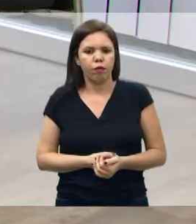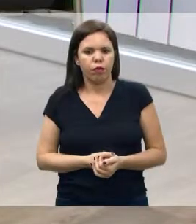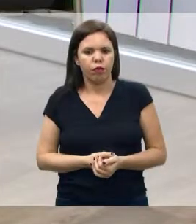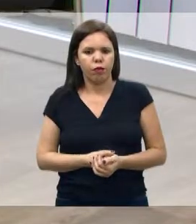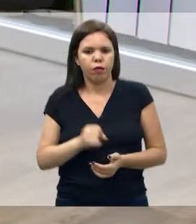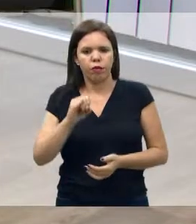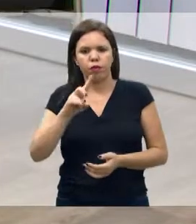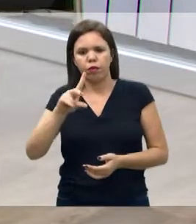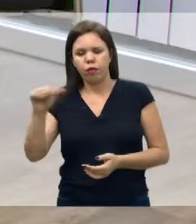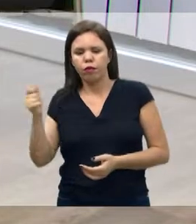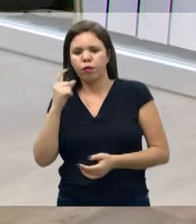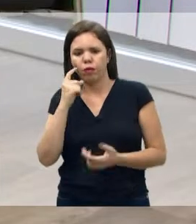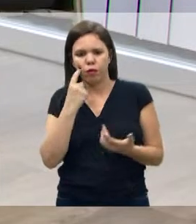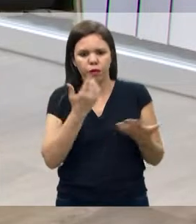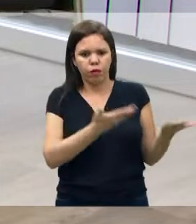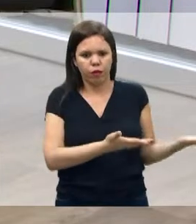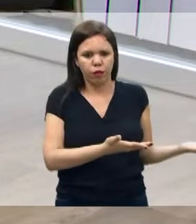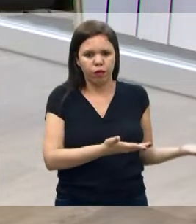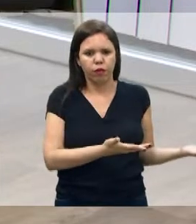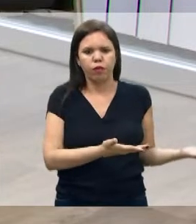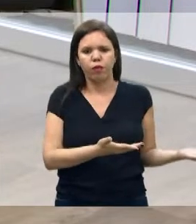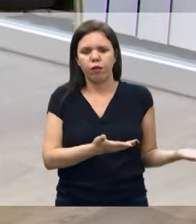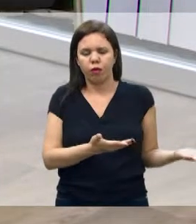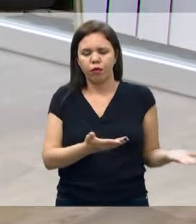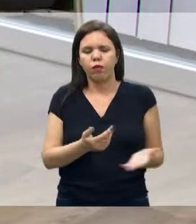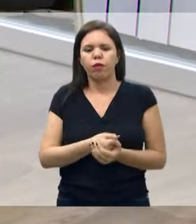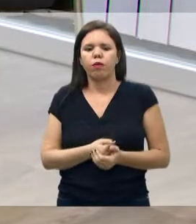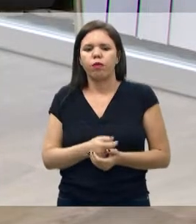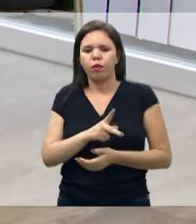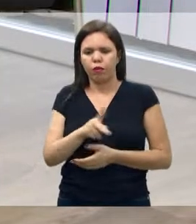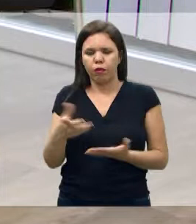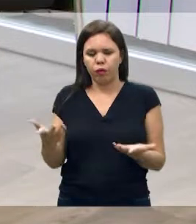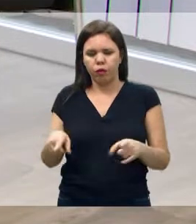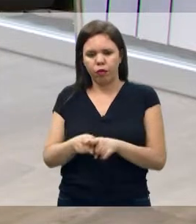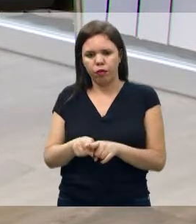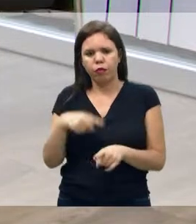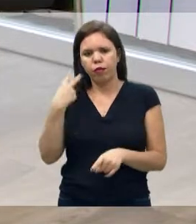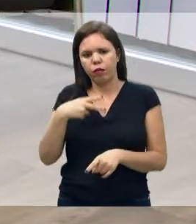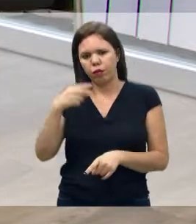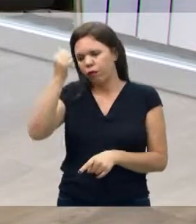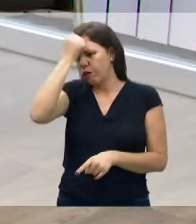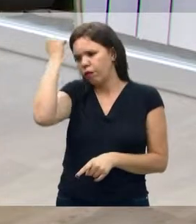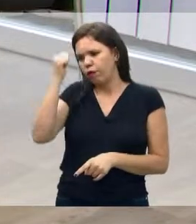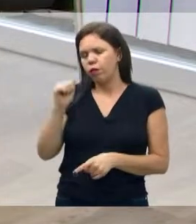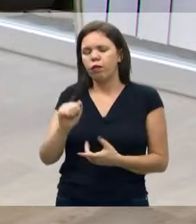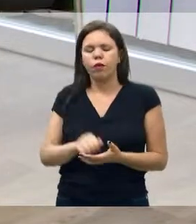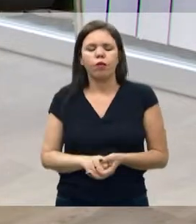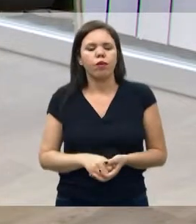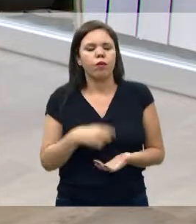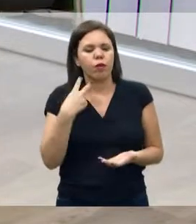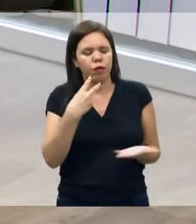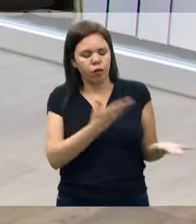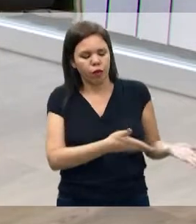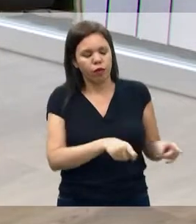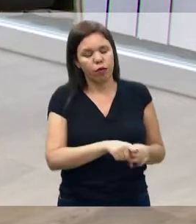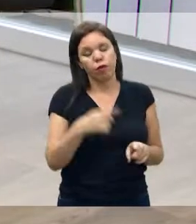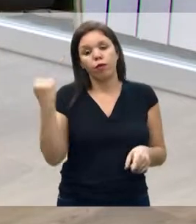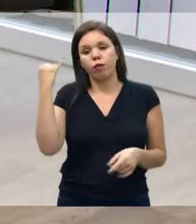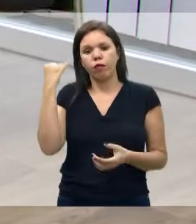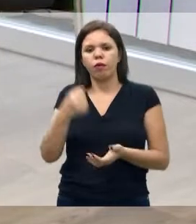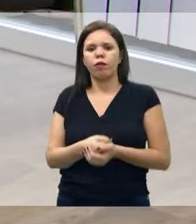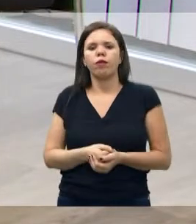Silvia, presidente do Conselho Municipal do Idoso, Ailton da Farmácia. É importante,